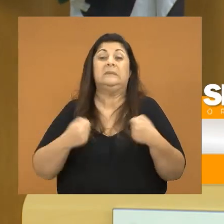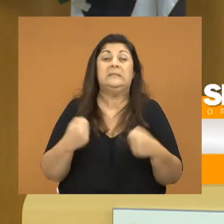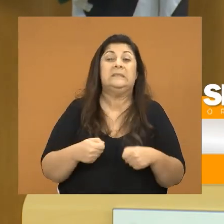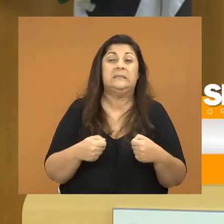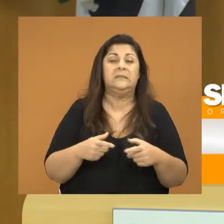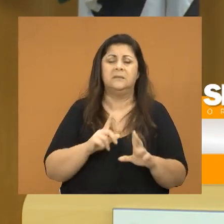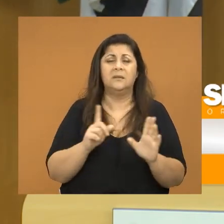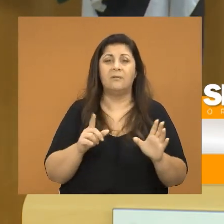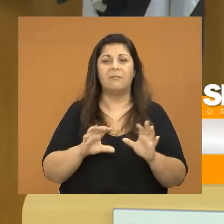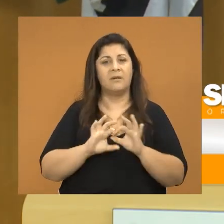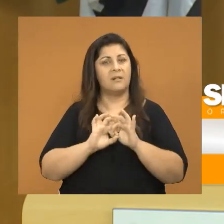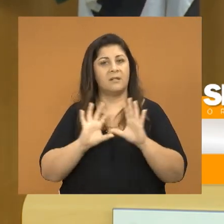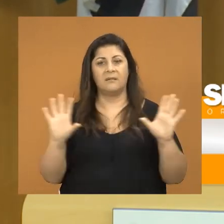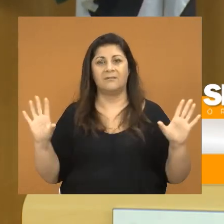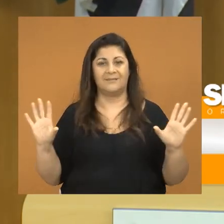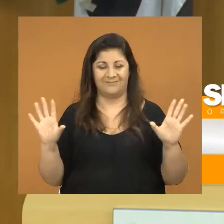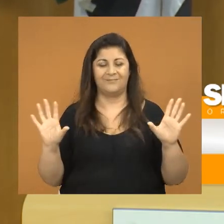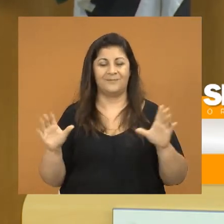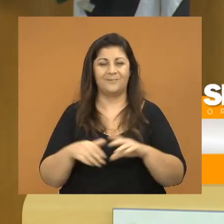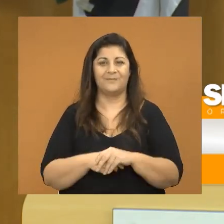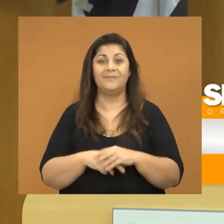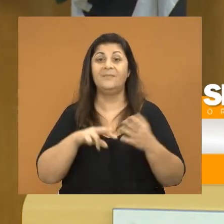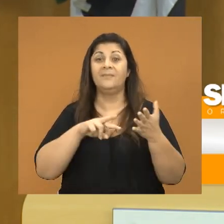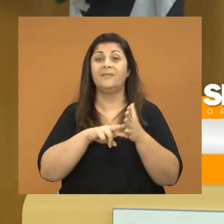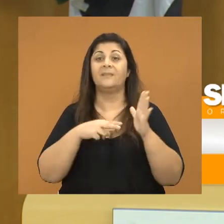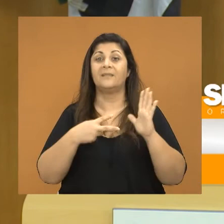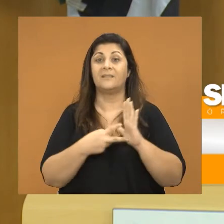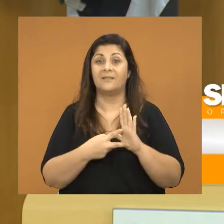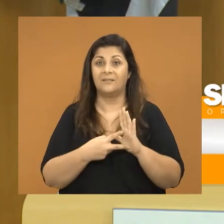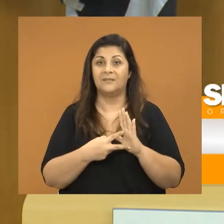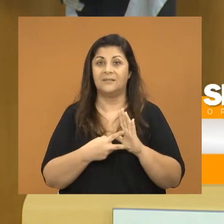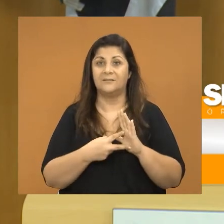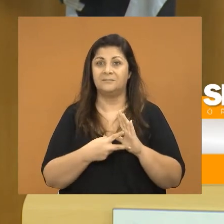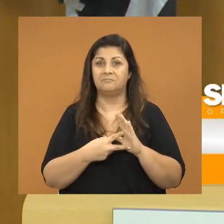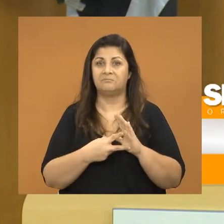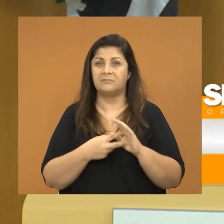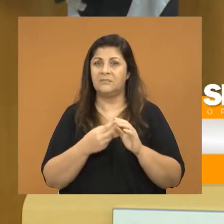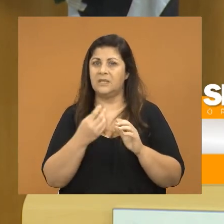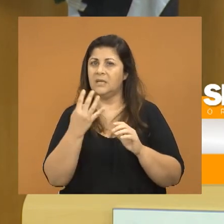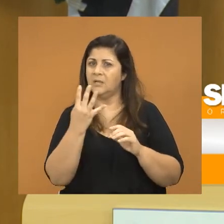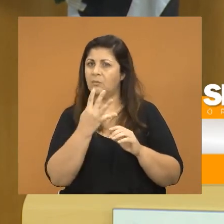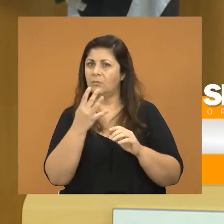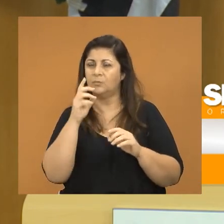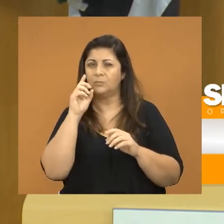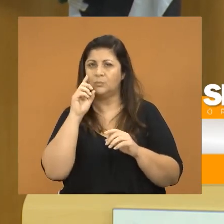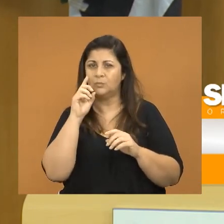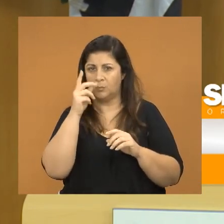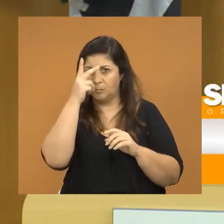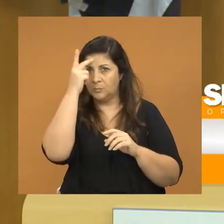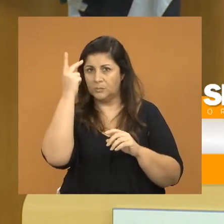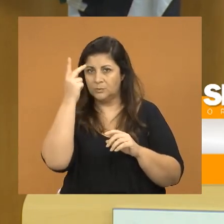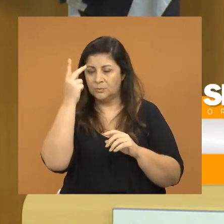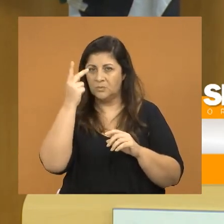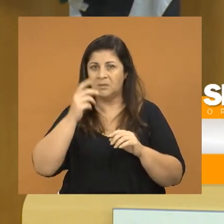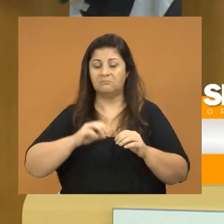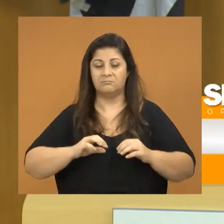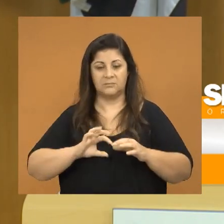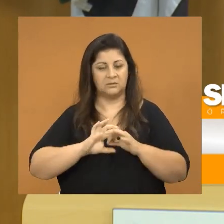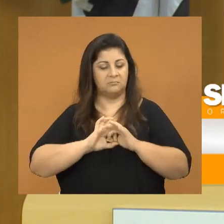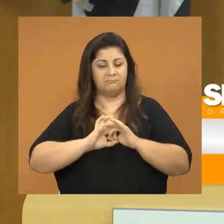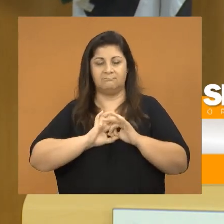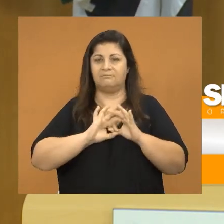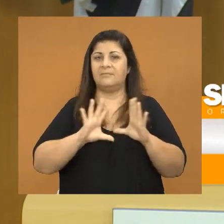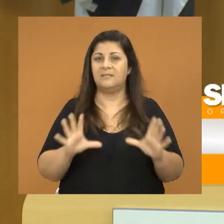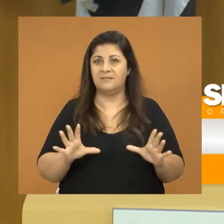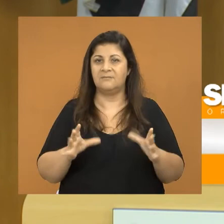sangue. E isto significa que de cada 4 doadores, 3 doam